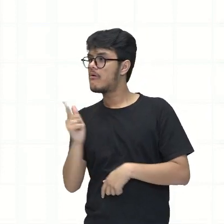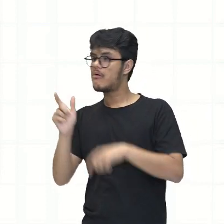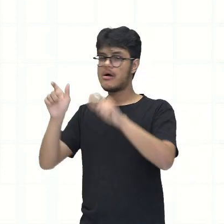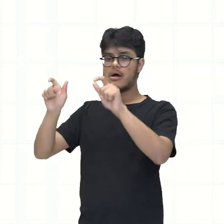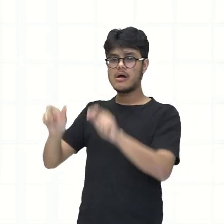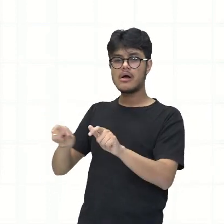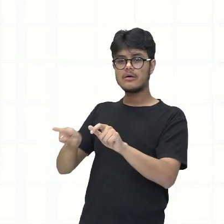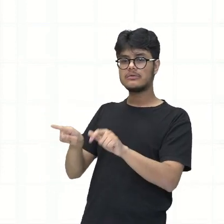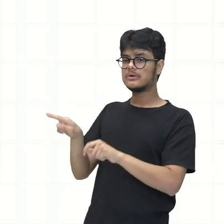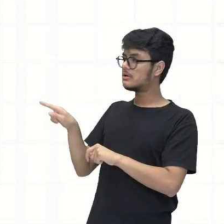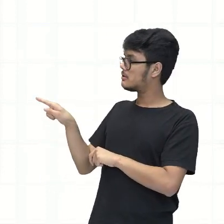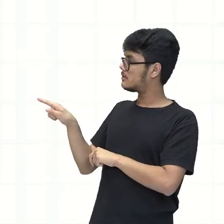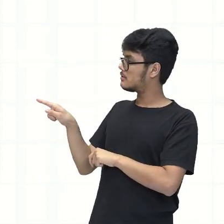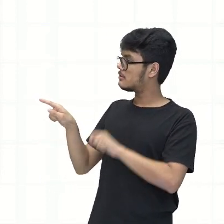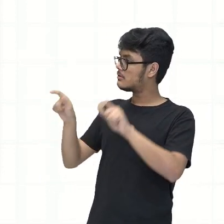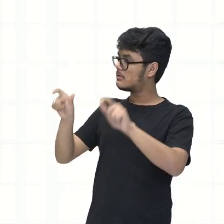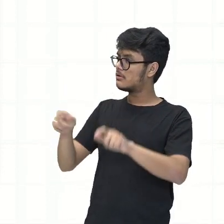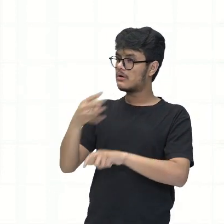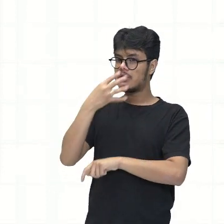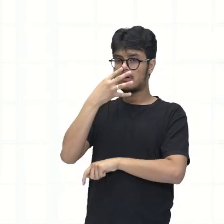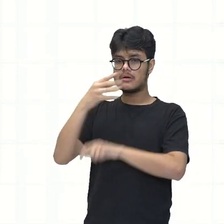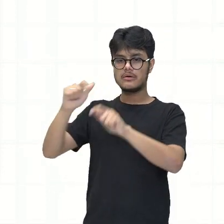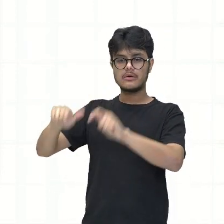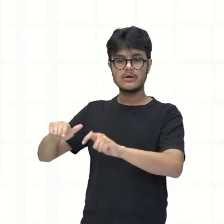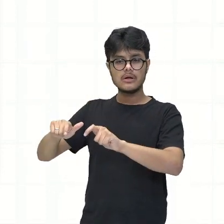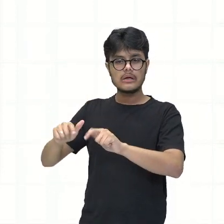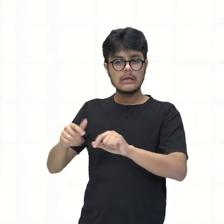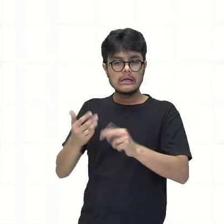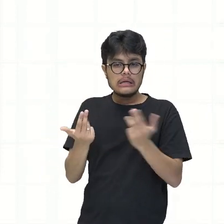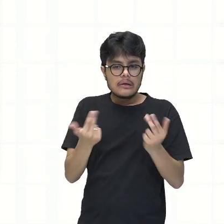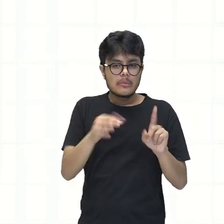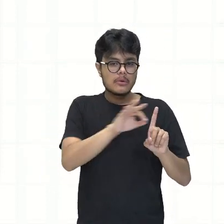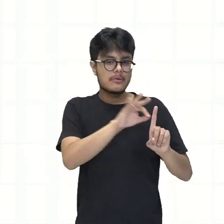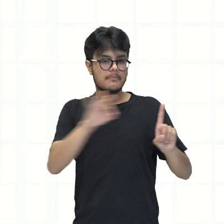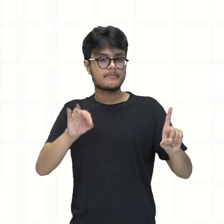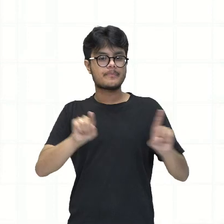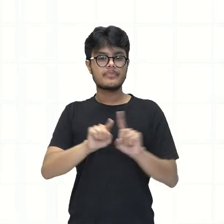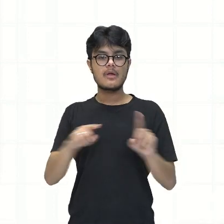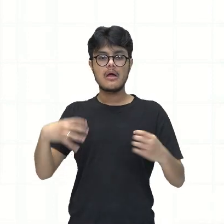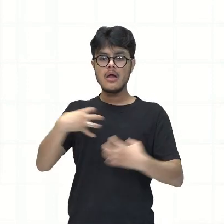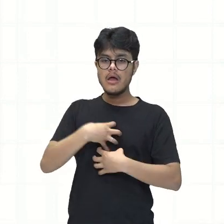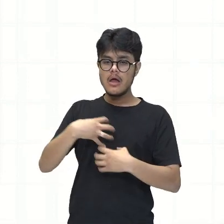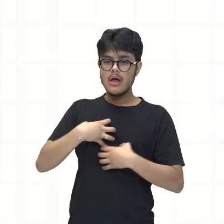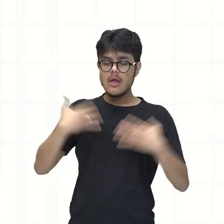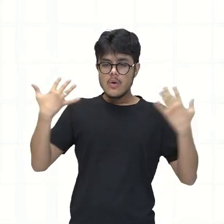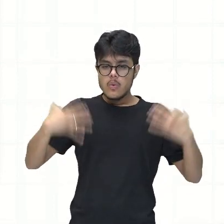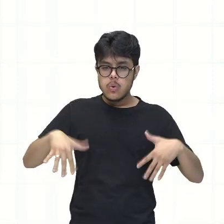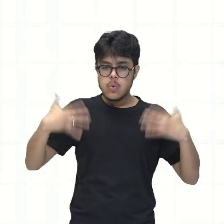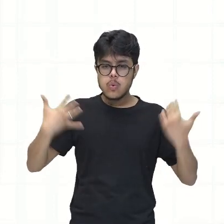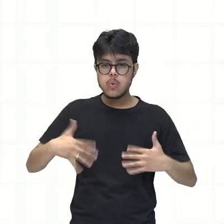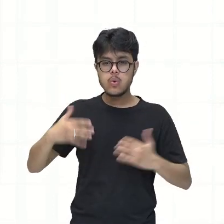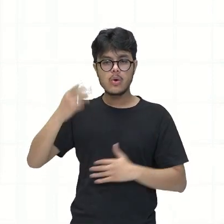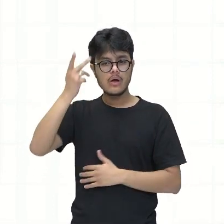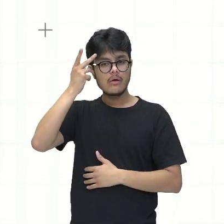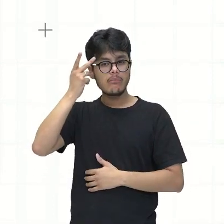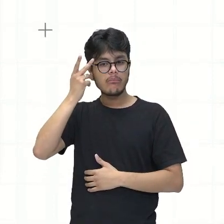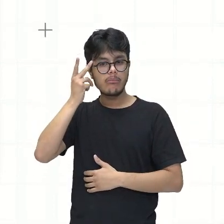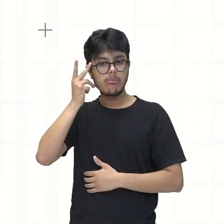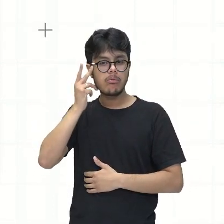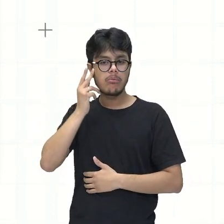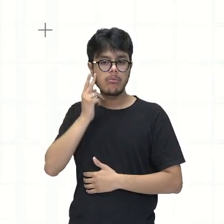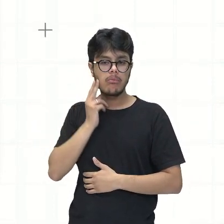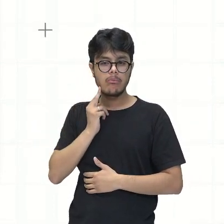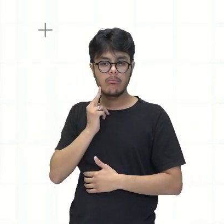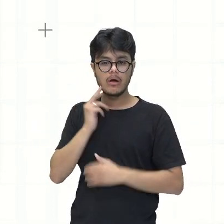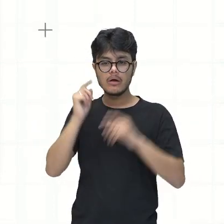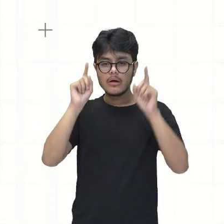aqui, neste local, mesmo com a mesma temperatura, quando não tem vento e o ar é muito